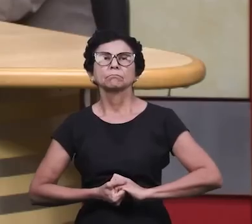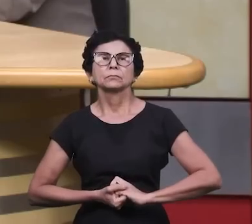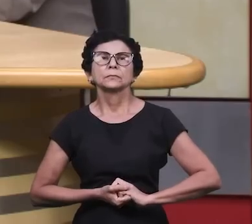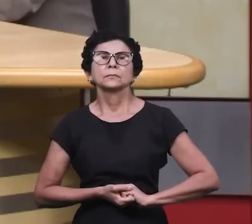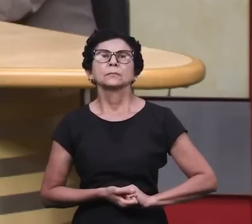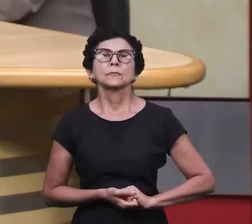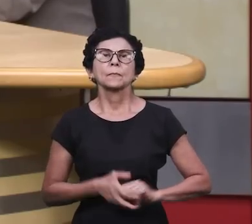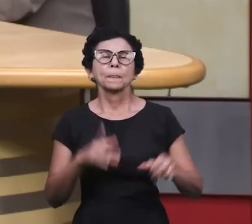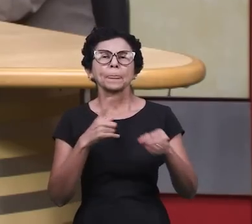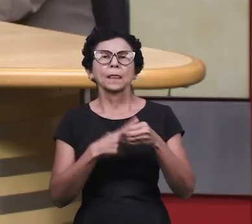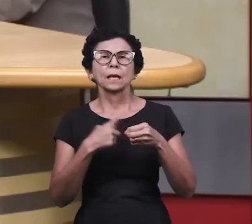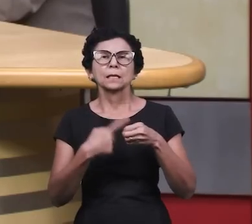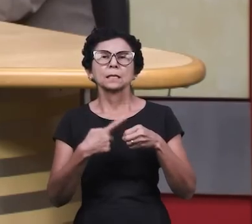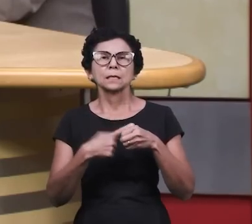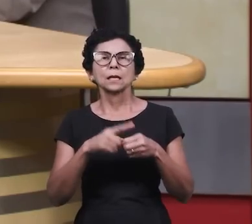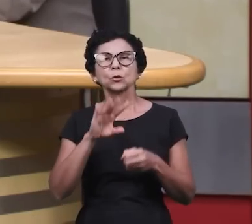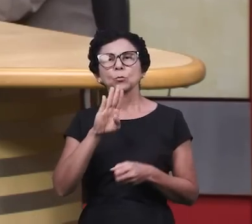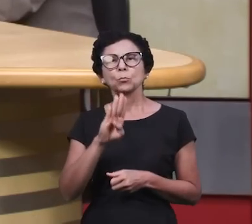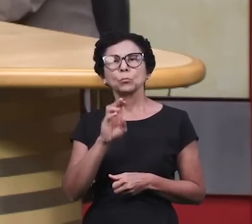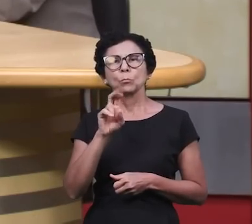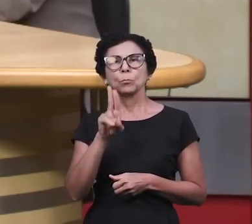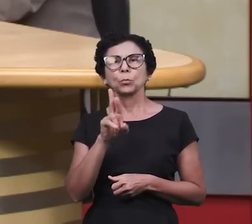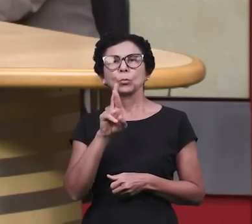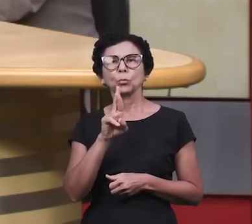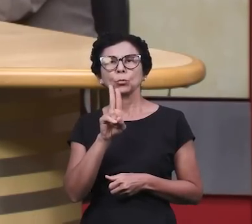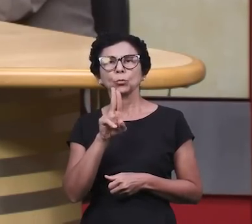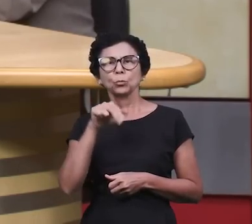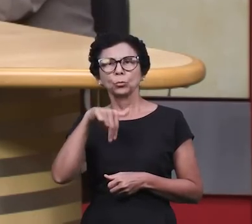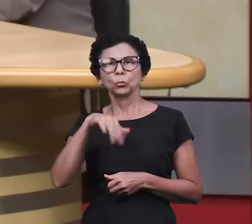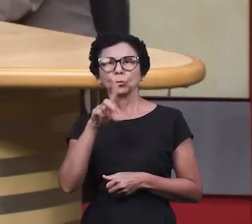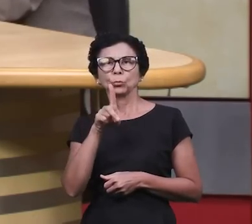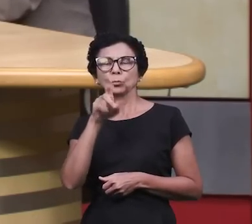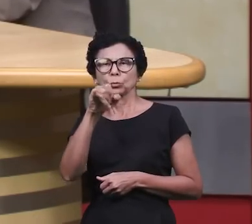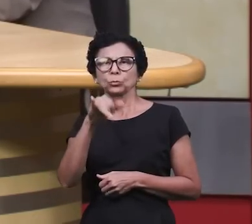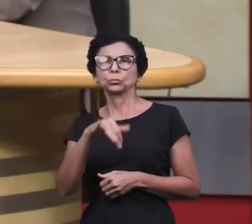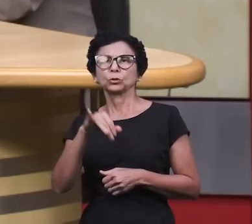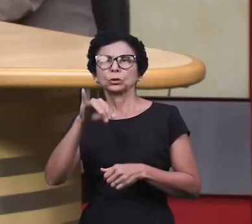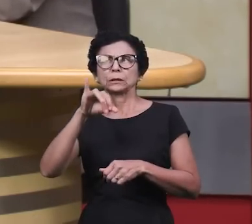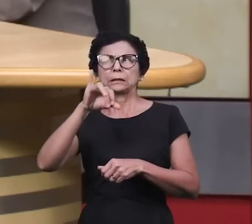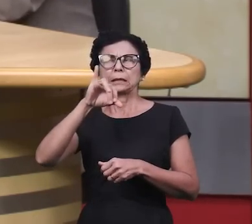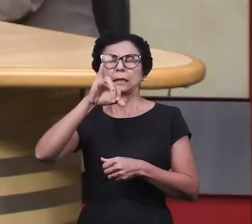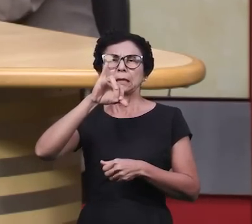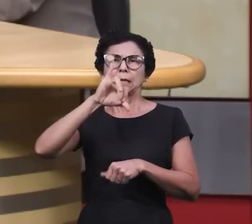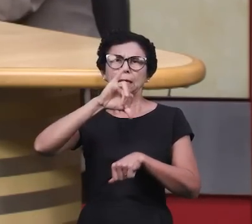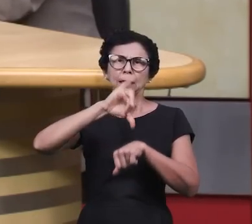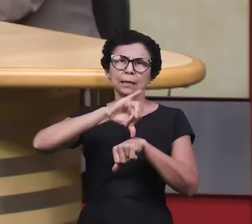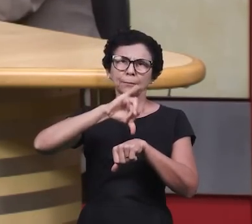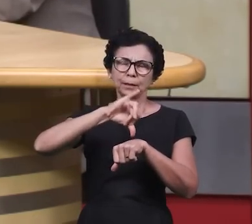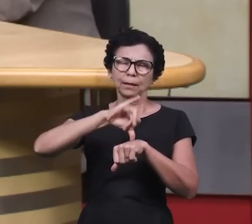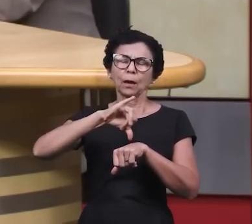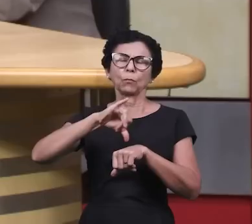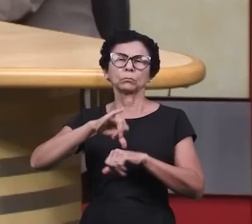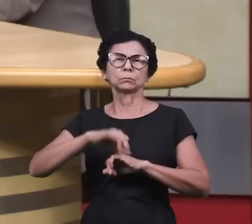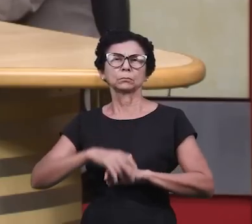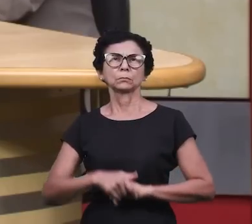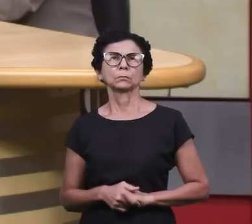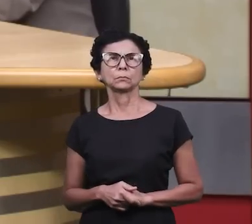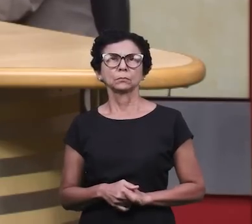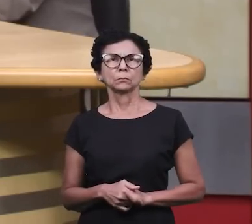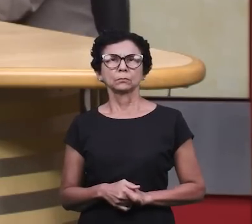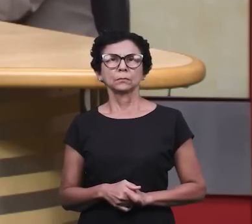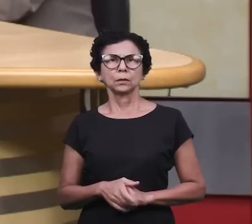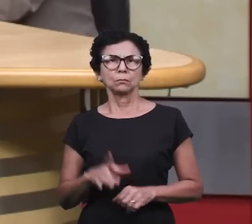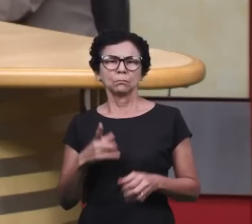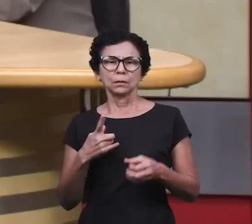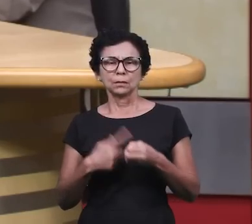Bujumbura, no Burundi, né, a capital, a verdade a capital mesmo do Burundi não é Bujumbura, mas Bujumbura é a